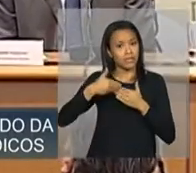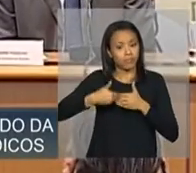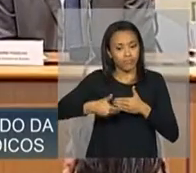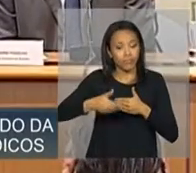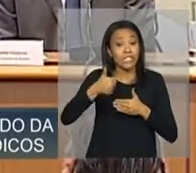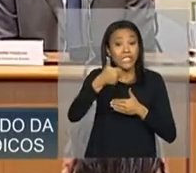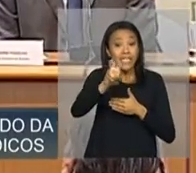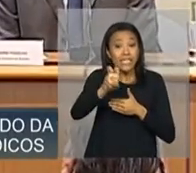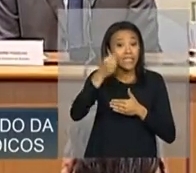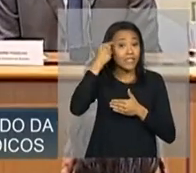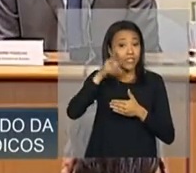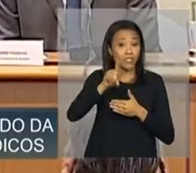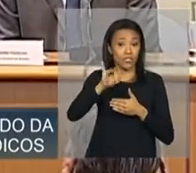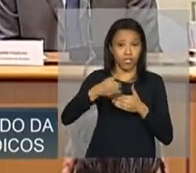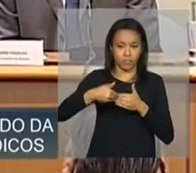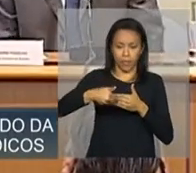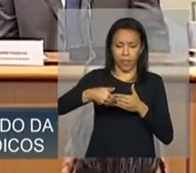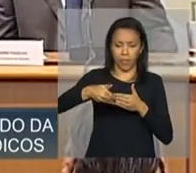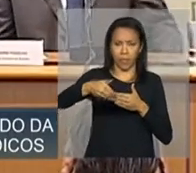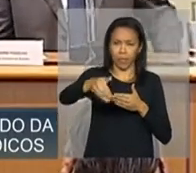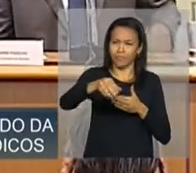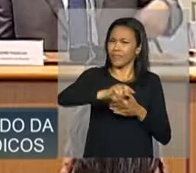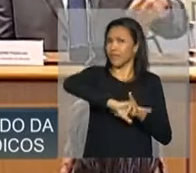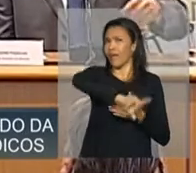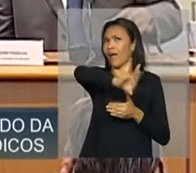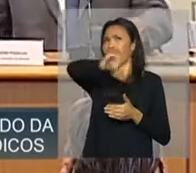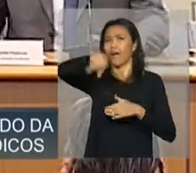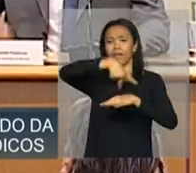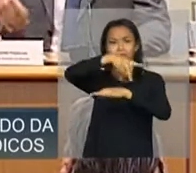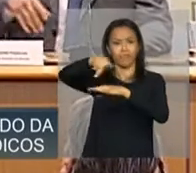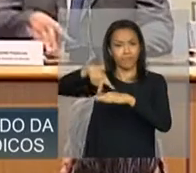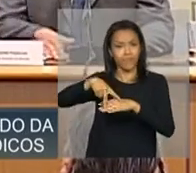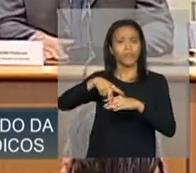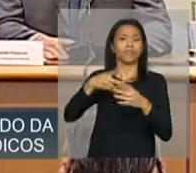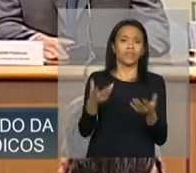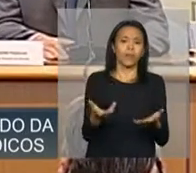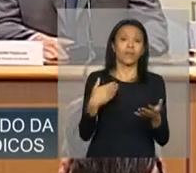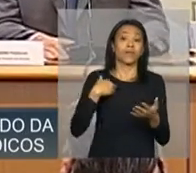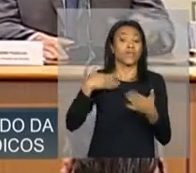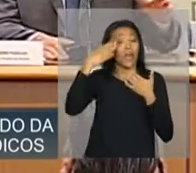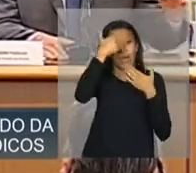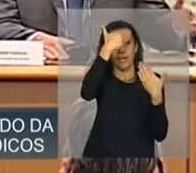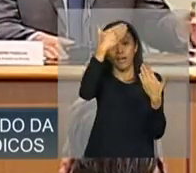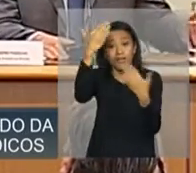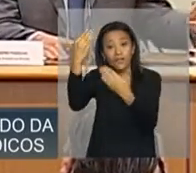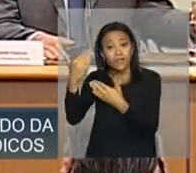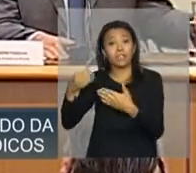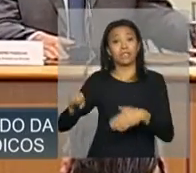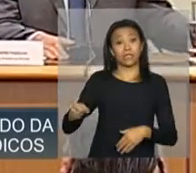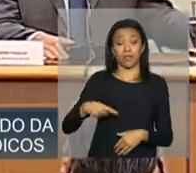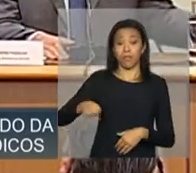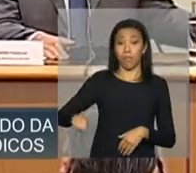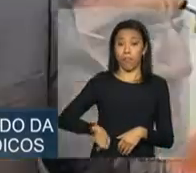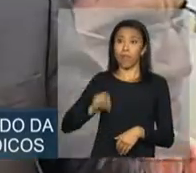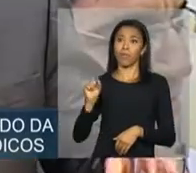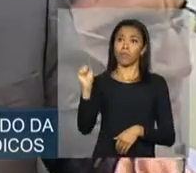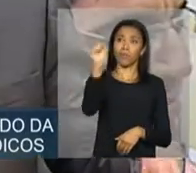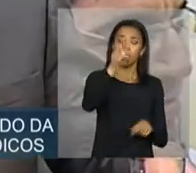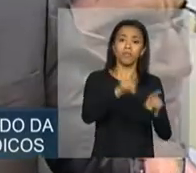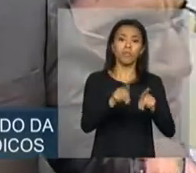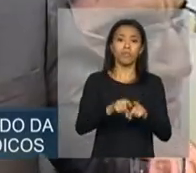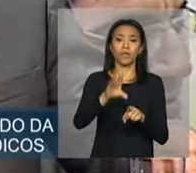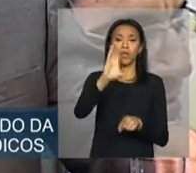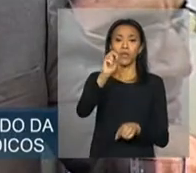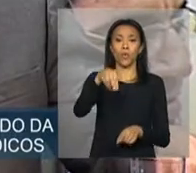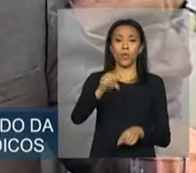dias em dezenas de países tem um papel fundamental das notas baixas do nós e ainda continua tendo como disse